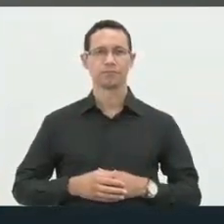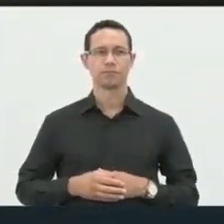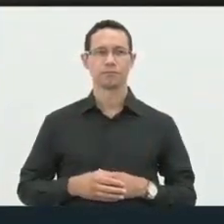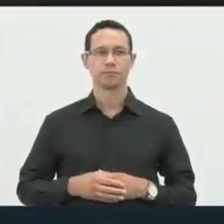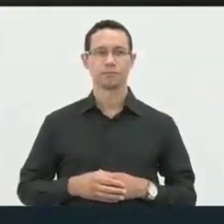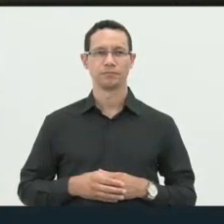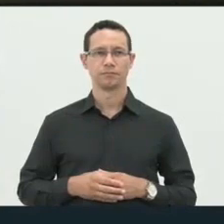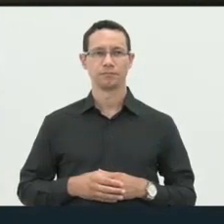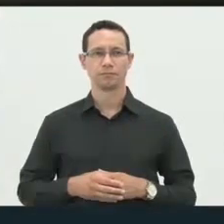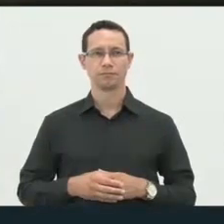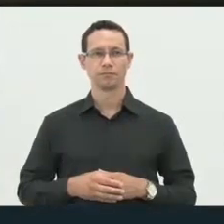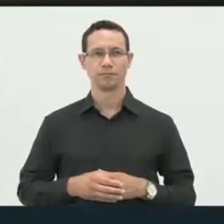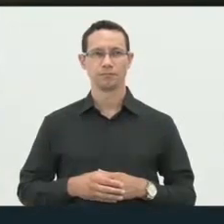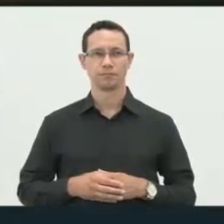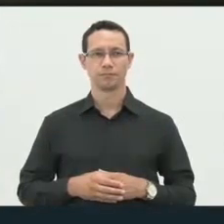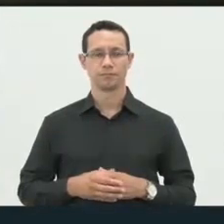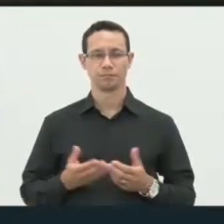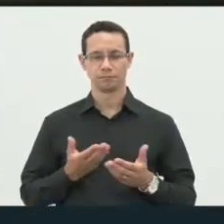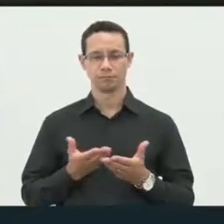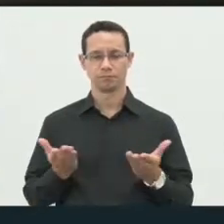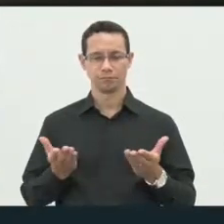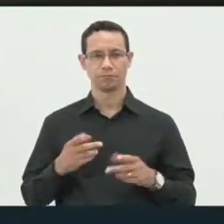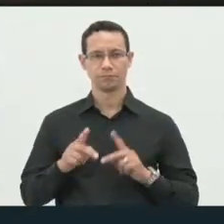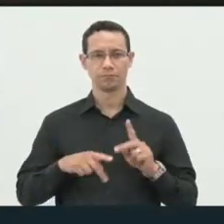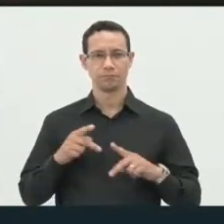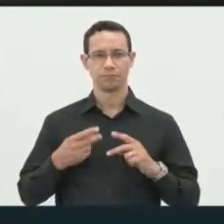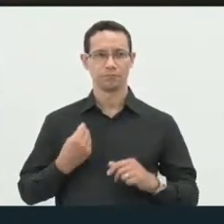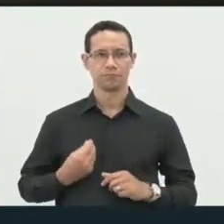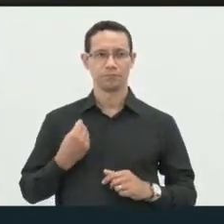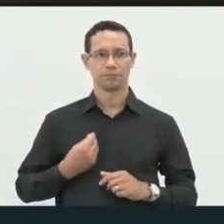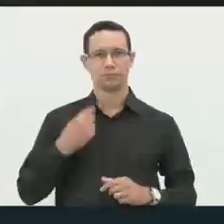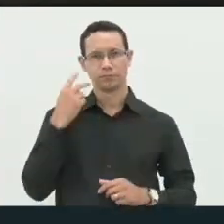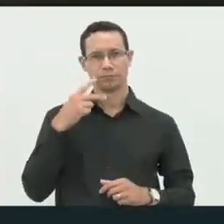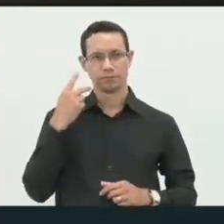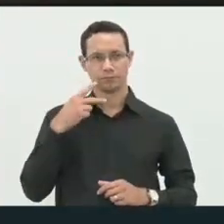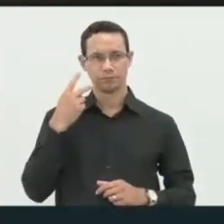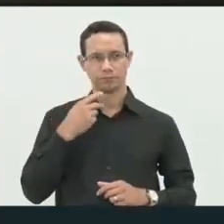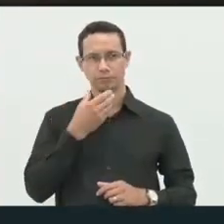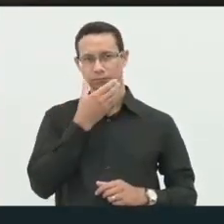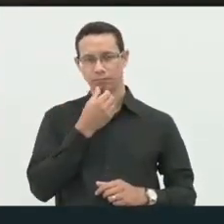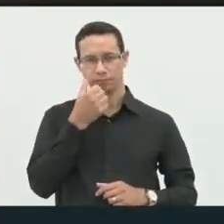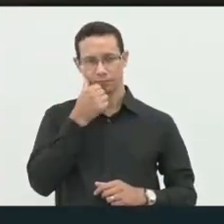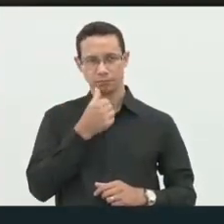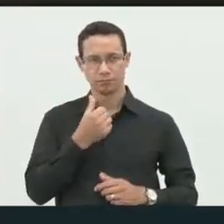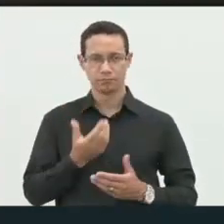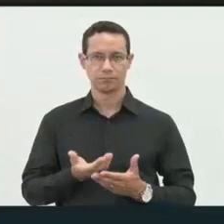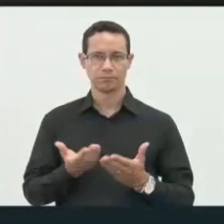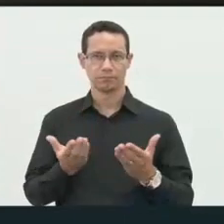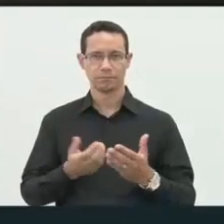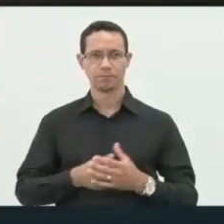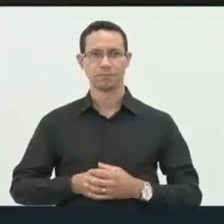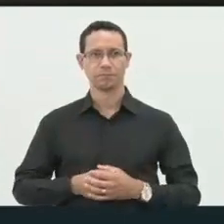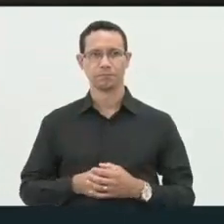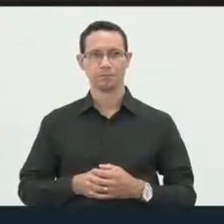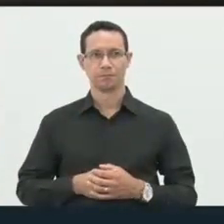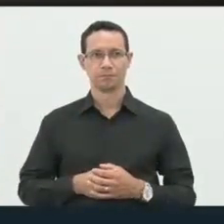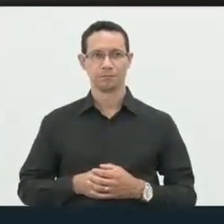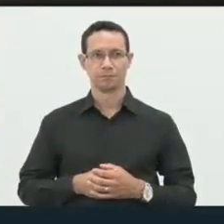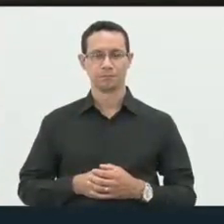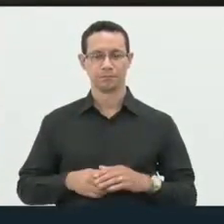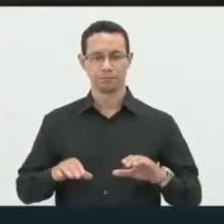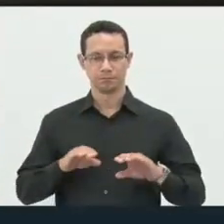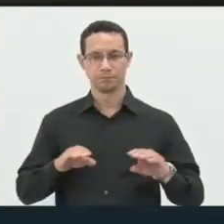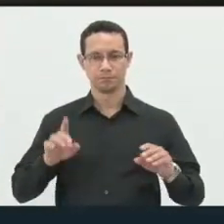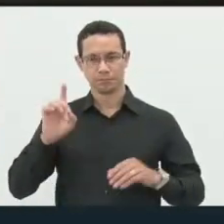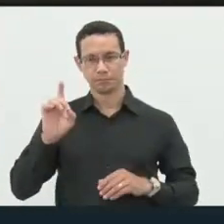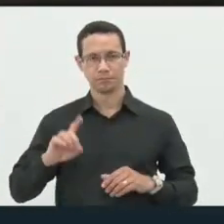o povo aqui presente as vereadoras e os vereadores e a mesa diretora dos